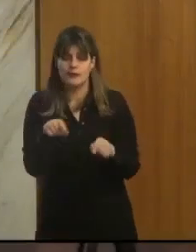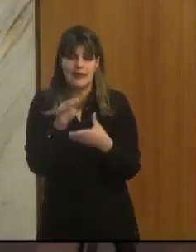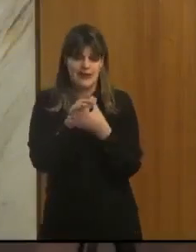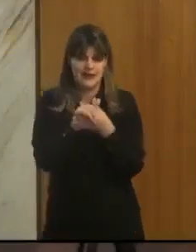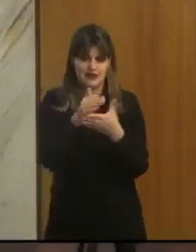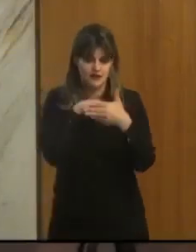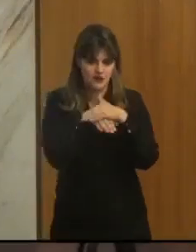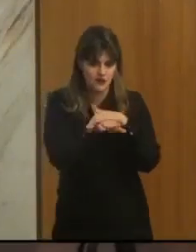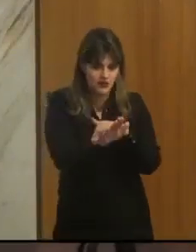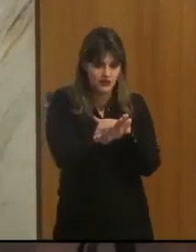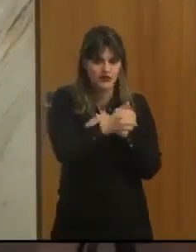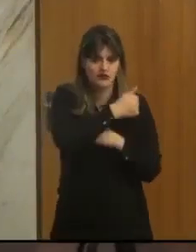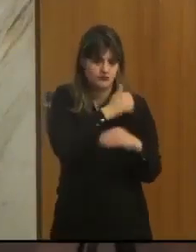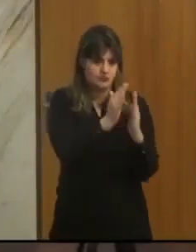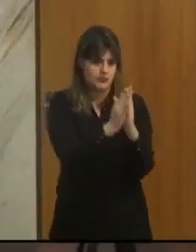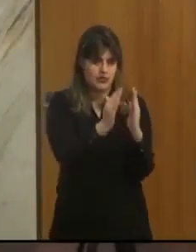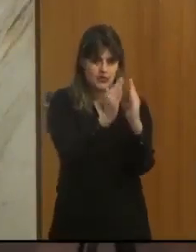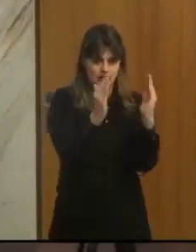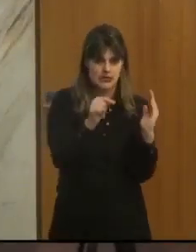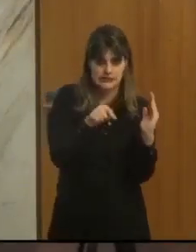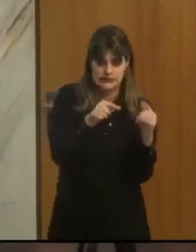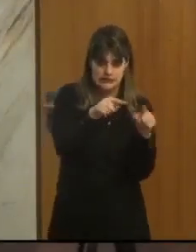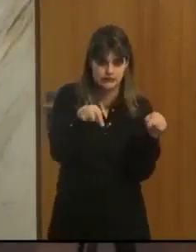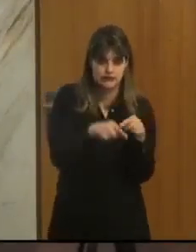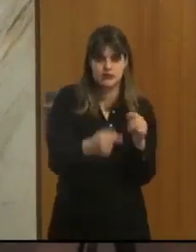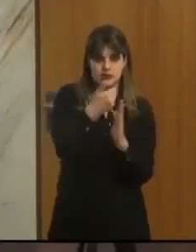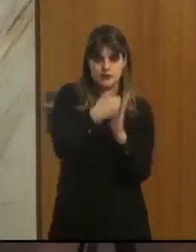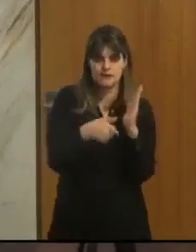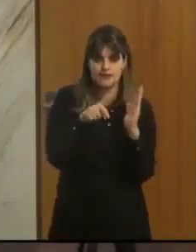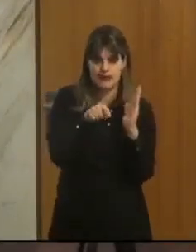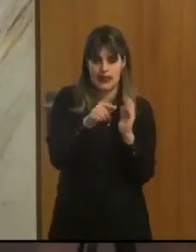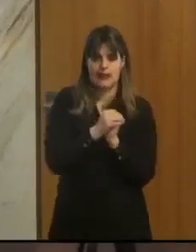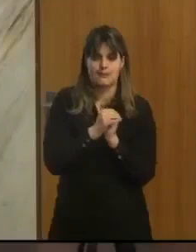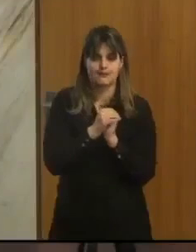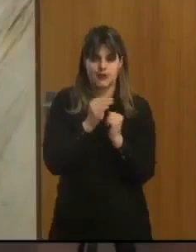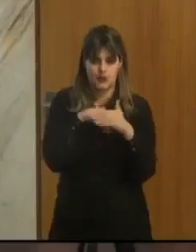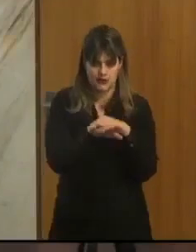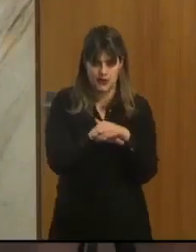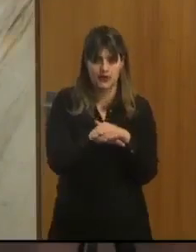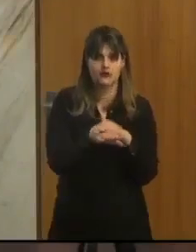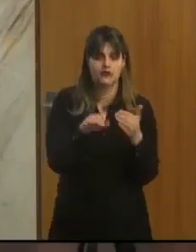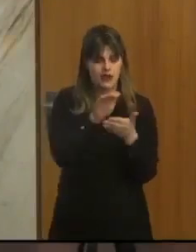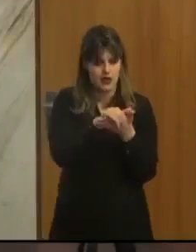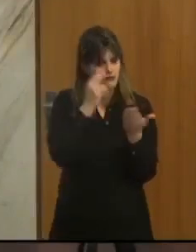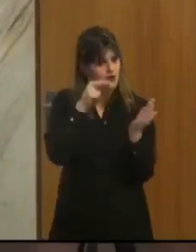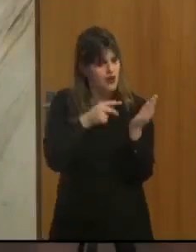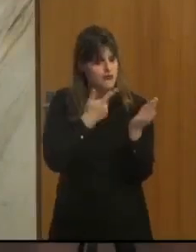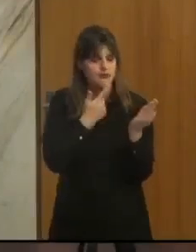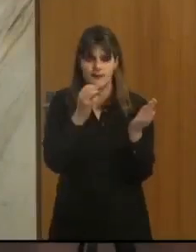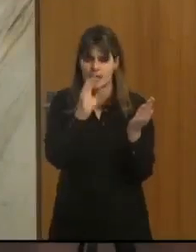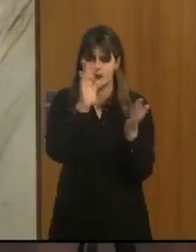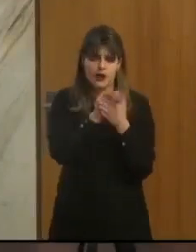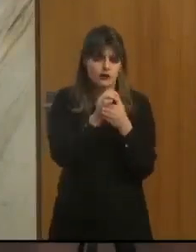na chancelaria Ericina, num documento chamado Monumento a Ericina. Então conseguimos perceber as várias